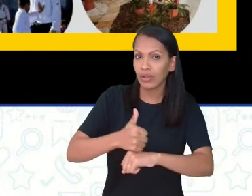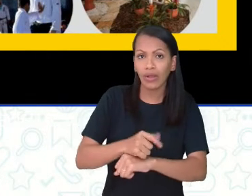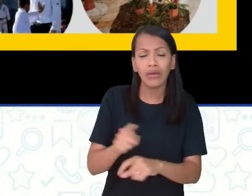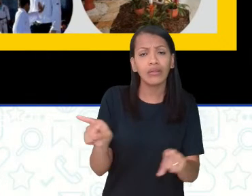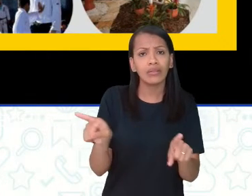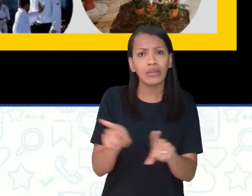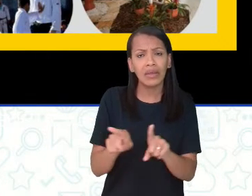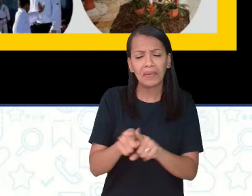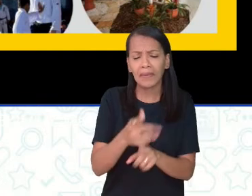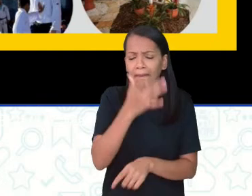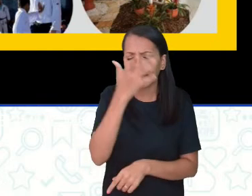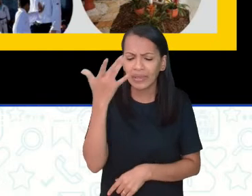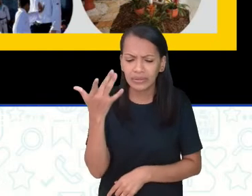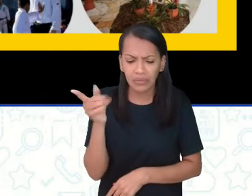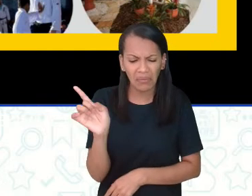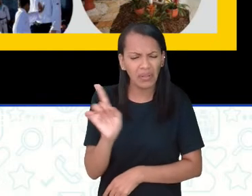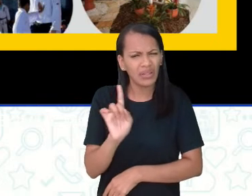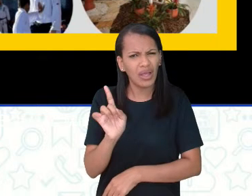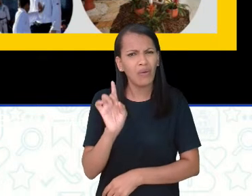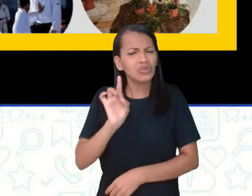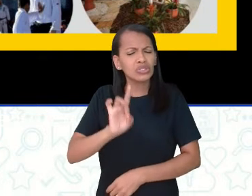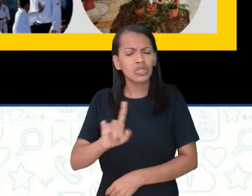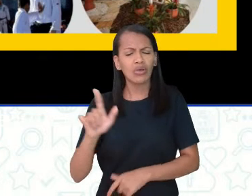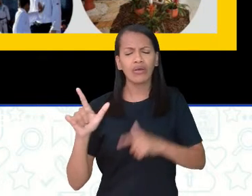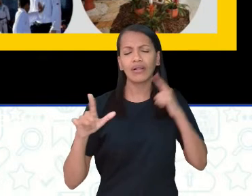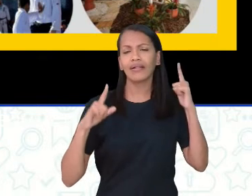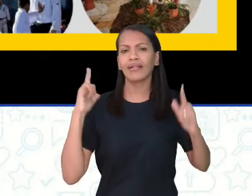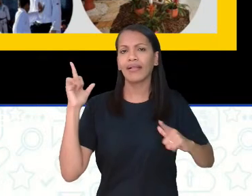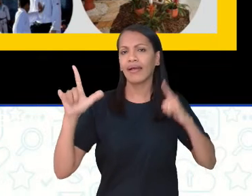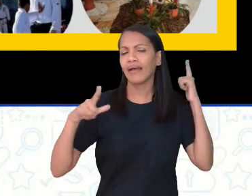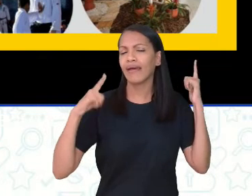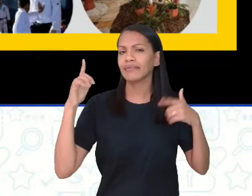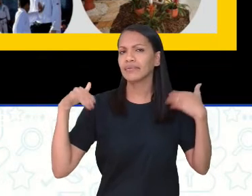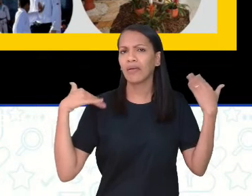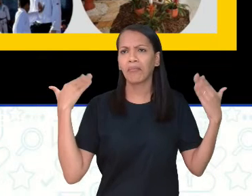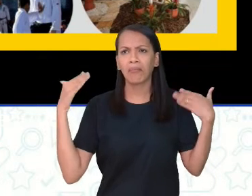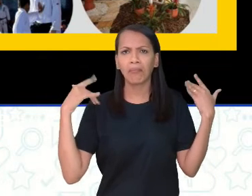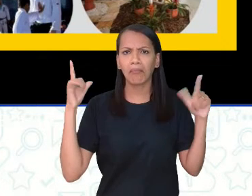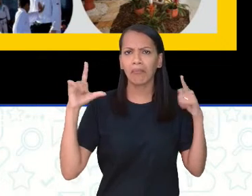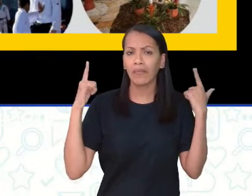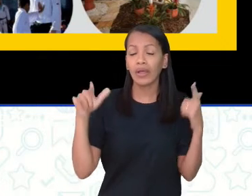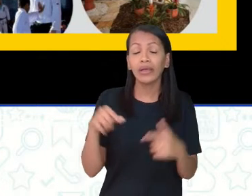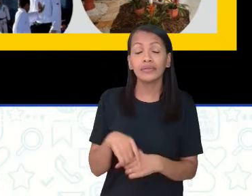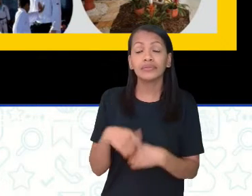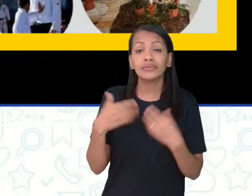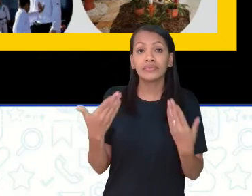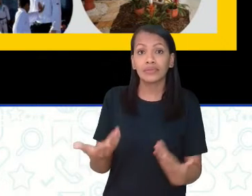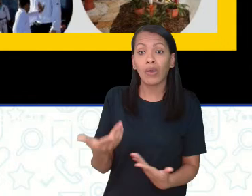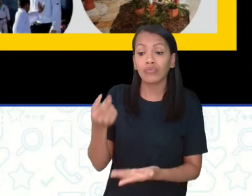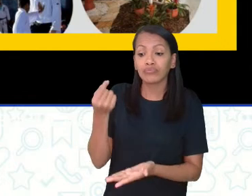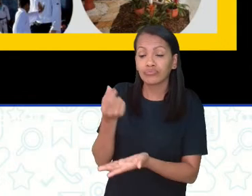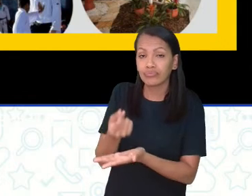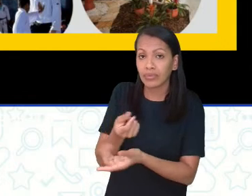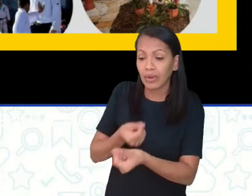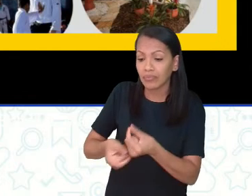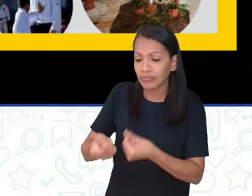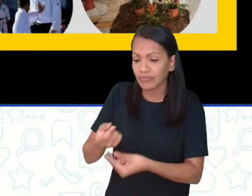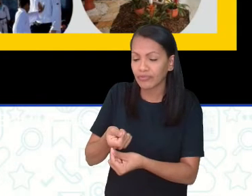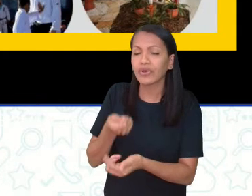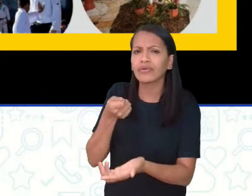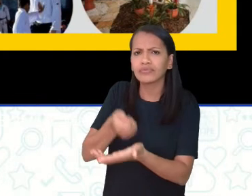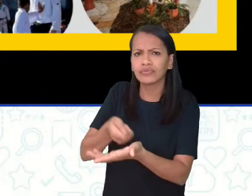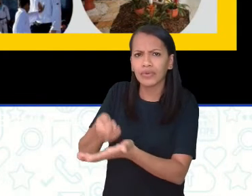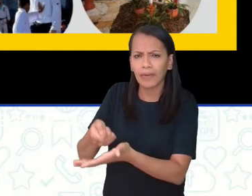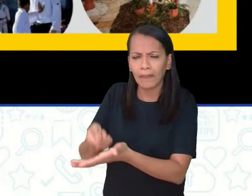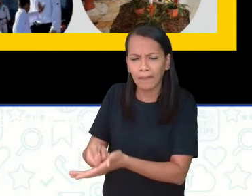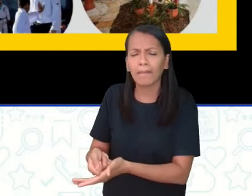repetindo, mas é essa relação aí de quando a gente fala de investimentos na parte profissional e não profissional,